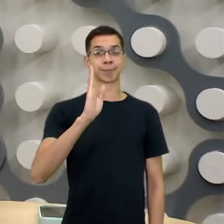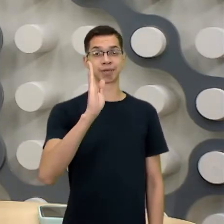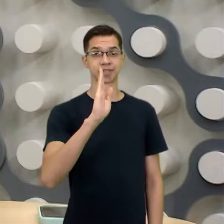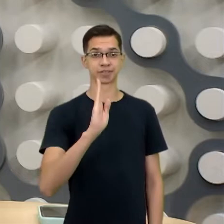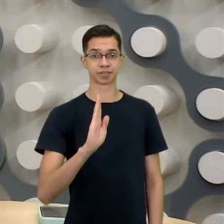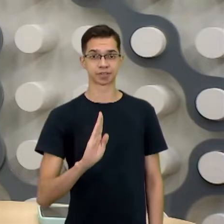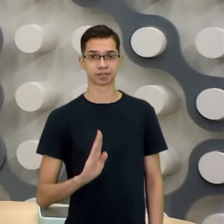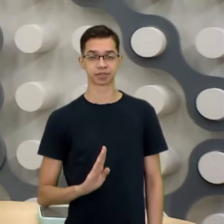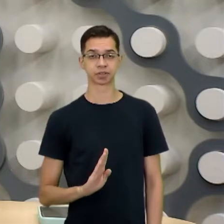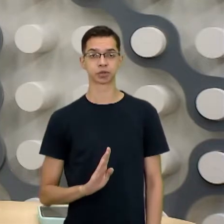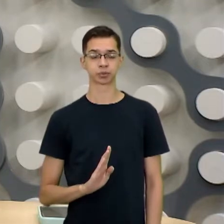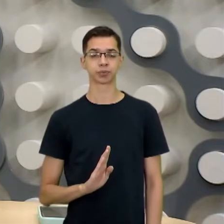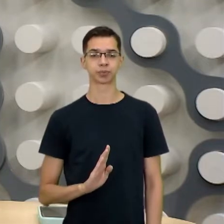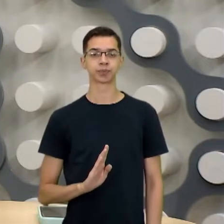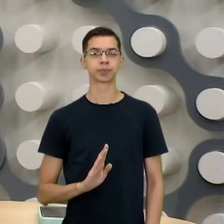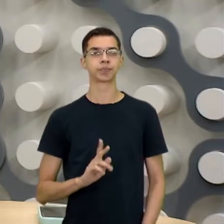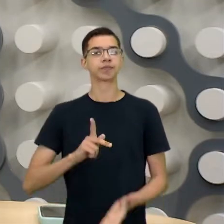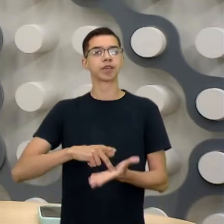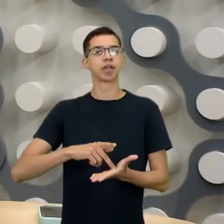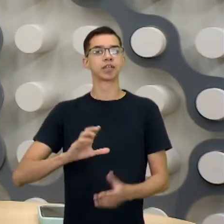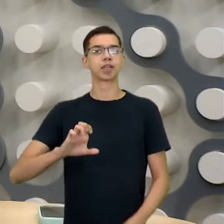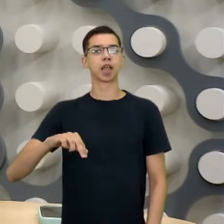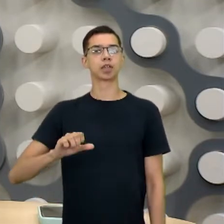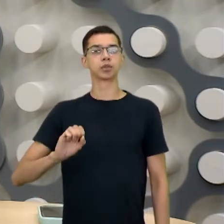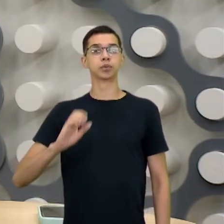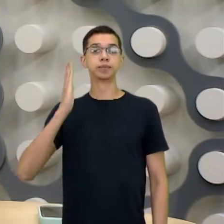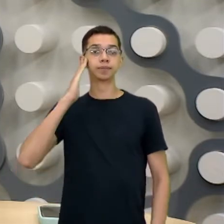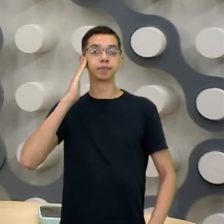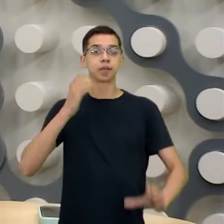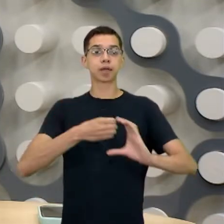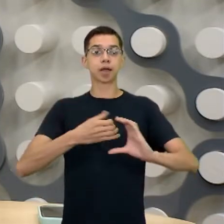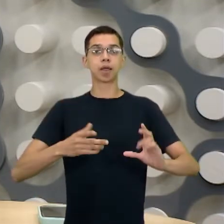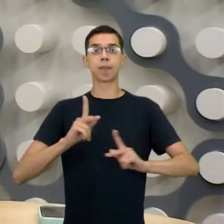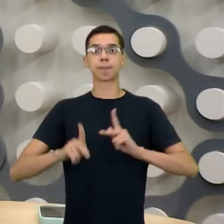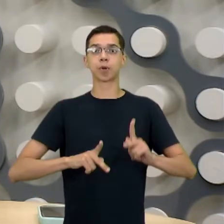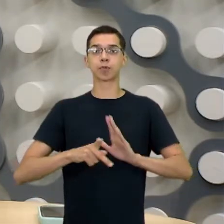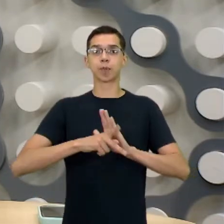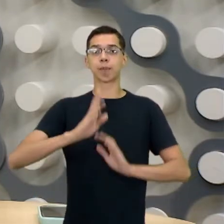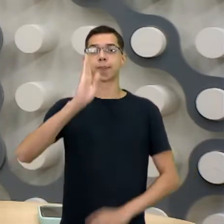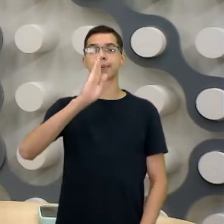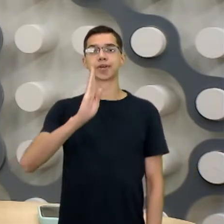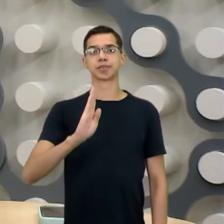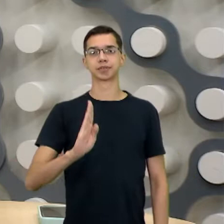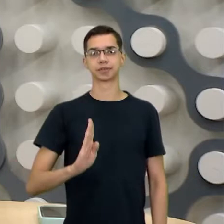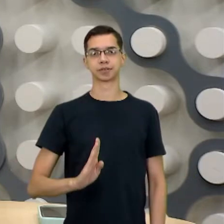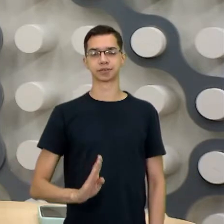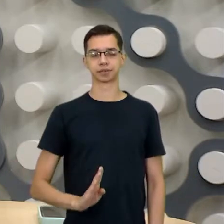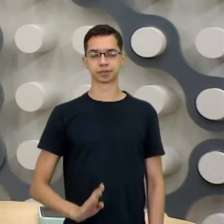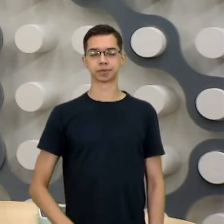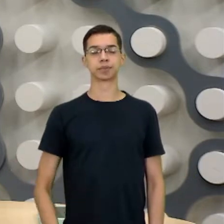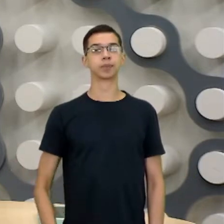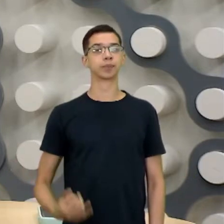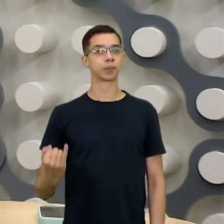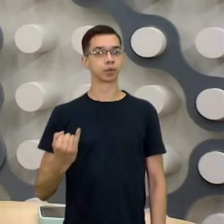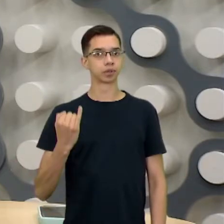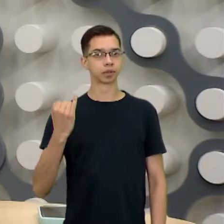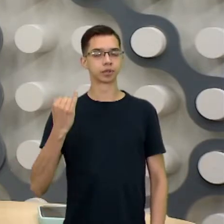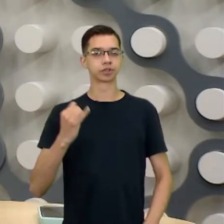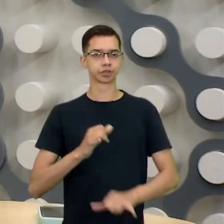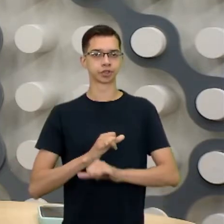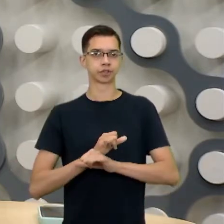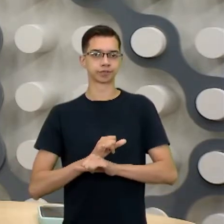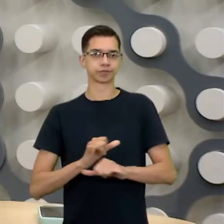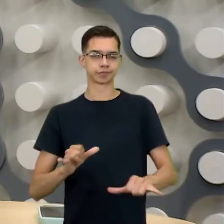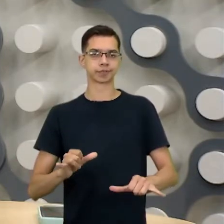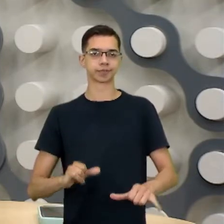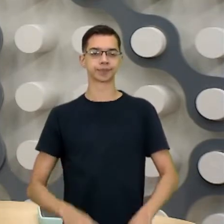realidade o censo é para ver, né, as características da população brasileira. Então é importante retratar isso. E